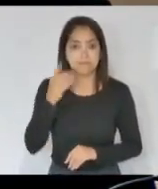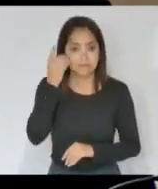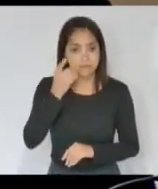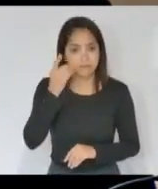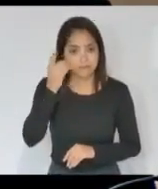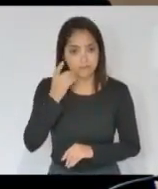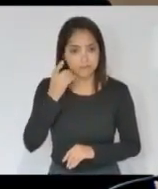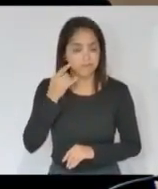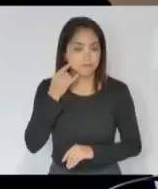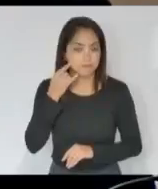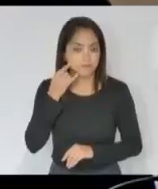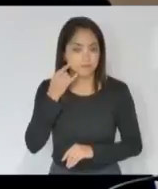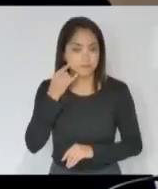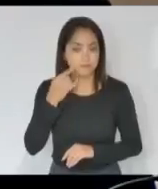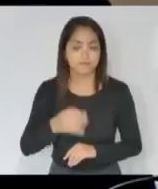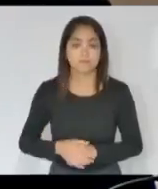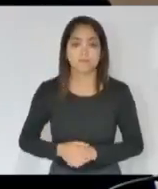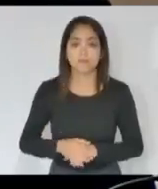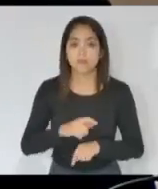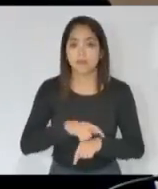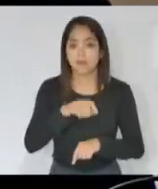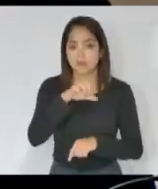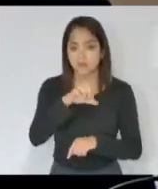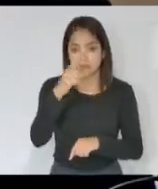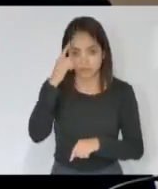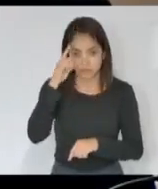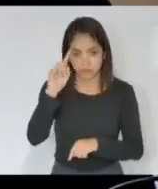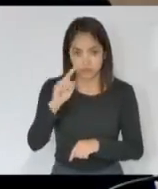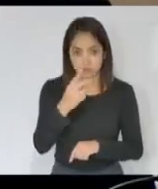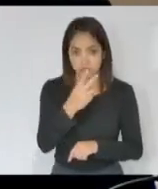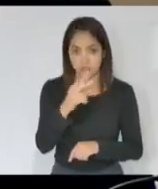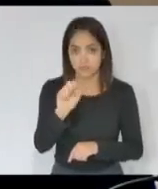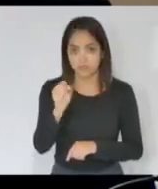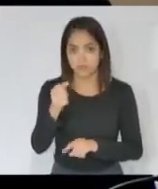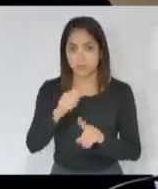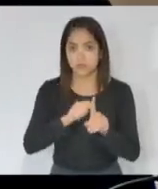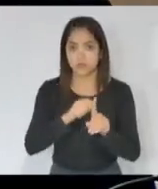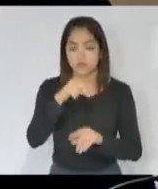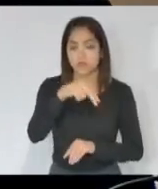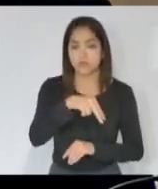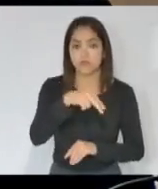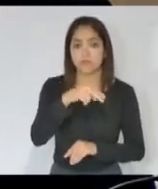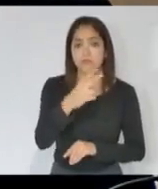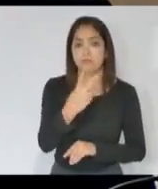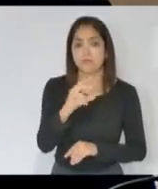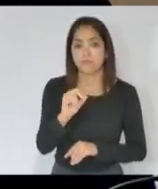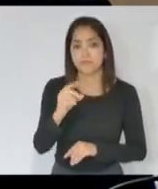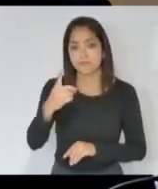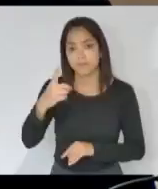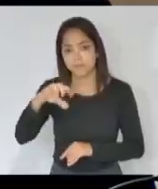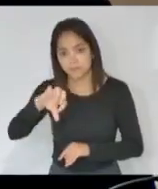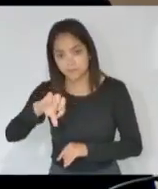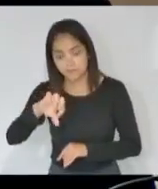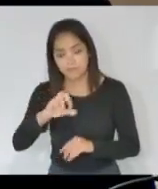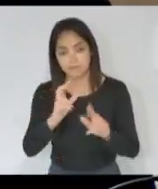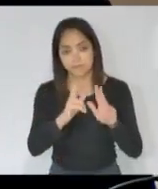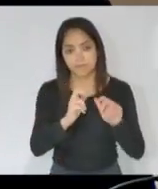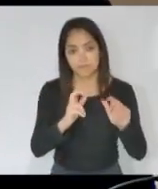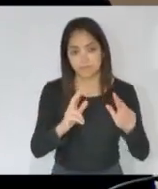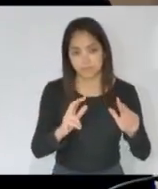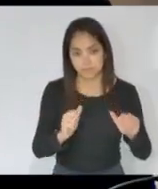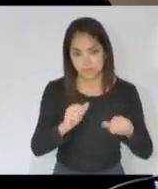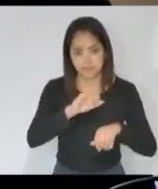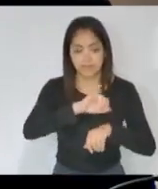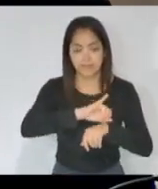Mauro de Nadal. Às 9 horas do dia 28 do mês de novembro, ano 2019, nessa cidade de